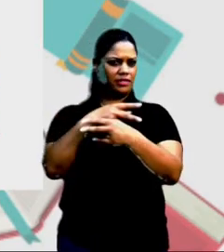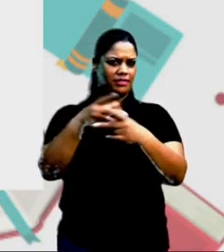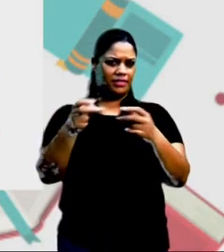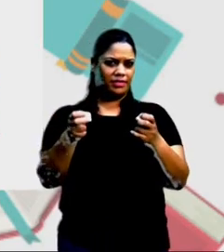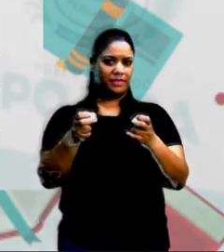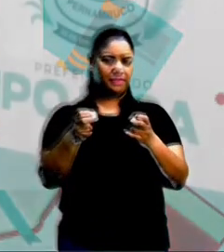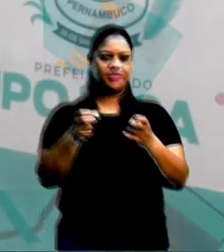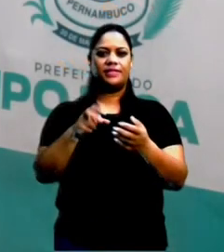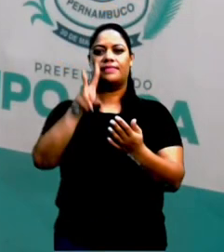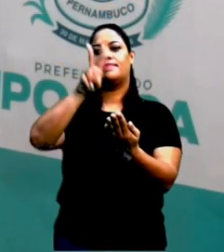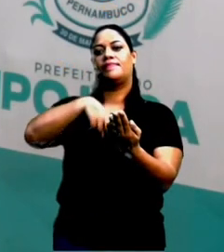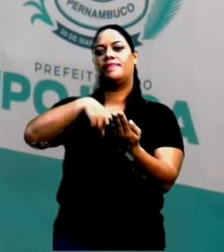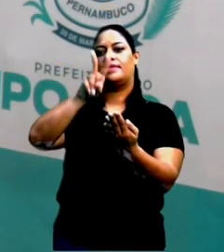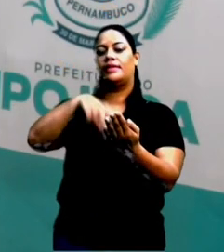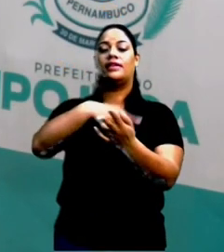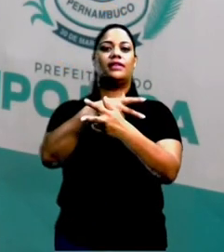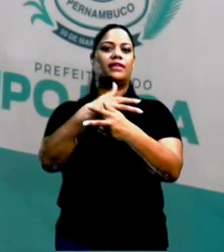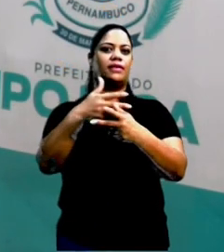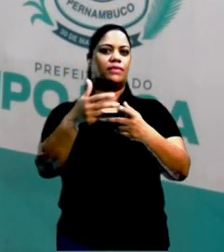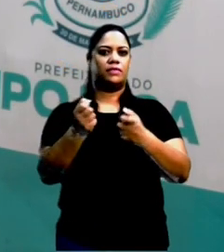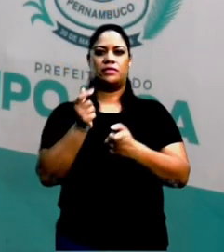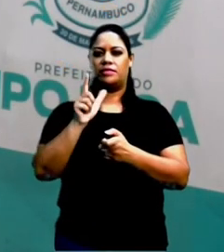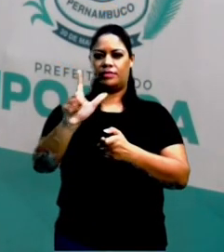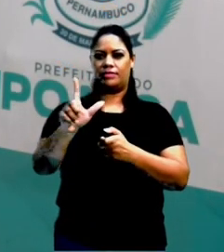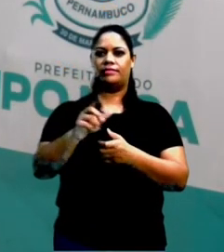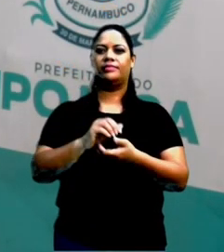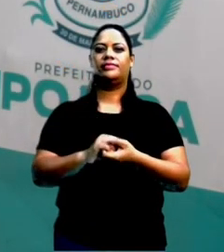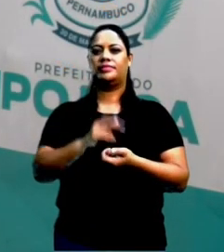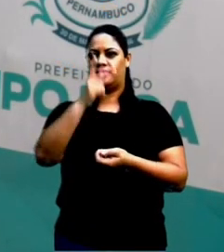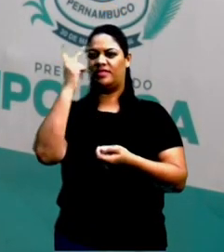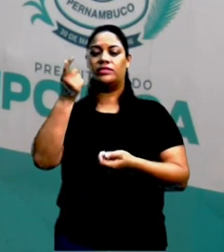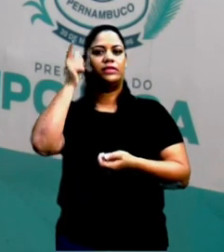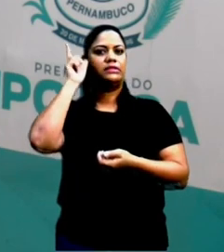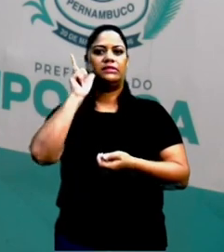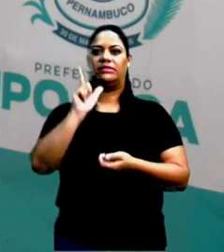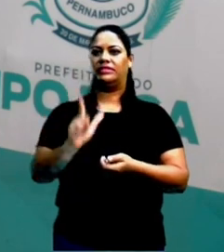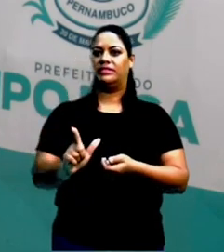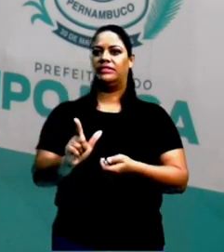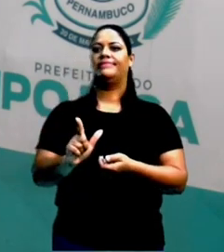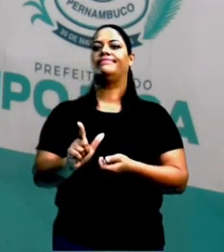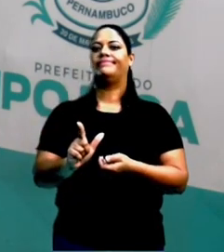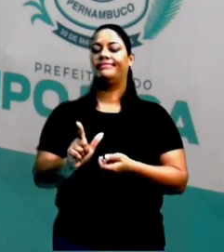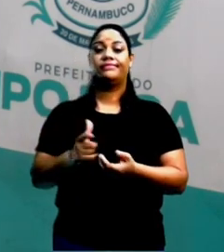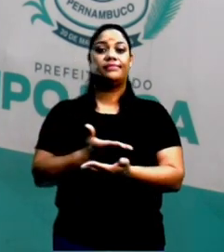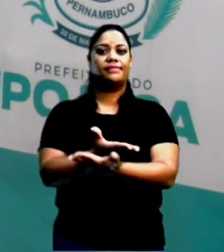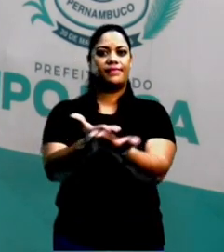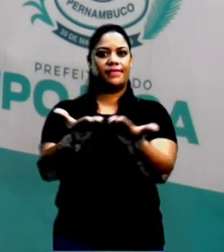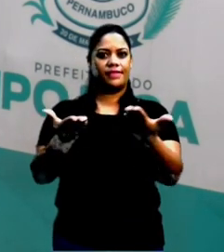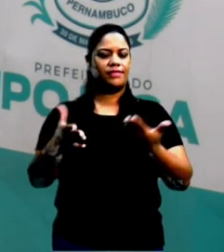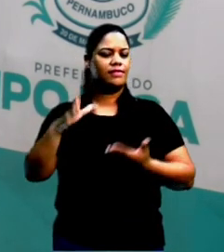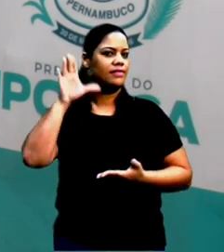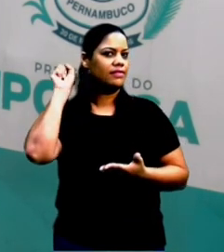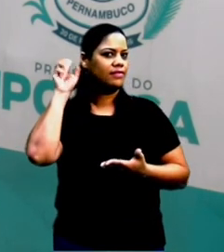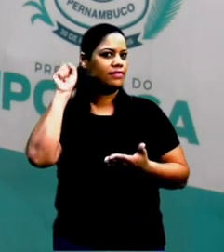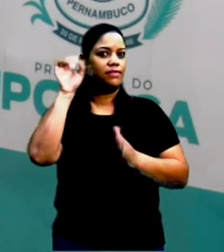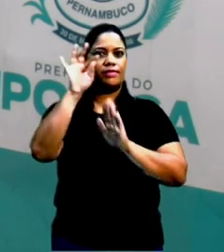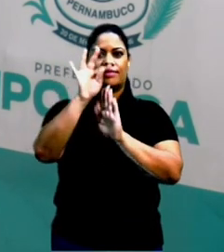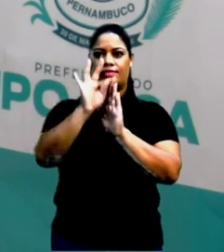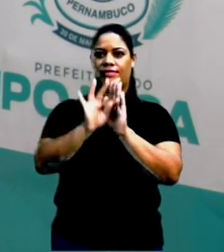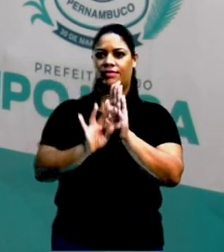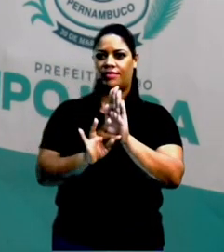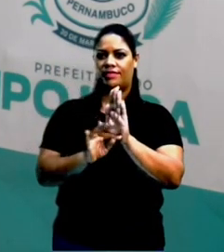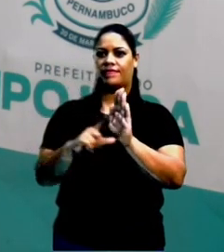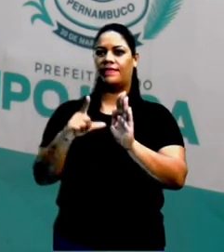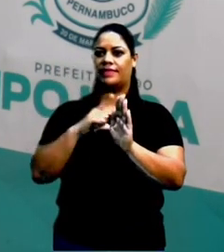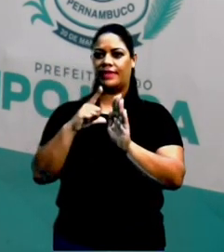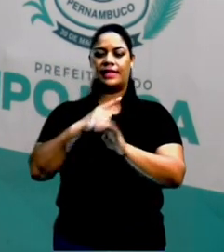coisa, ler alguma coisa para alguém e não conseguir. Então, quando você escuta um texto, a gente